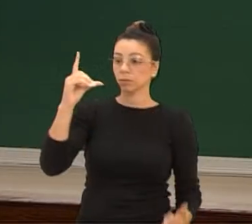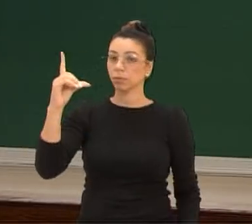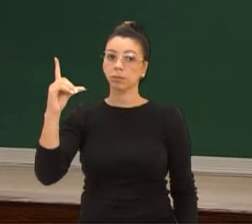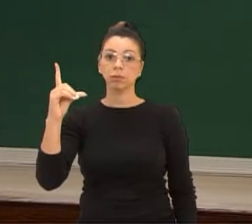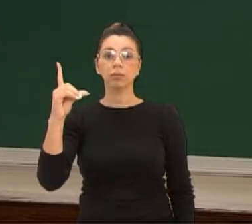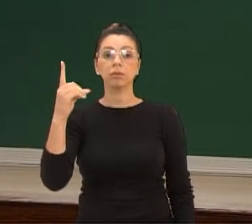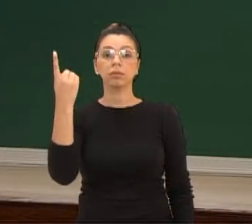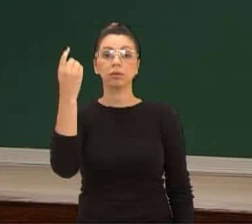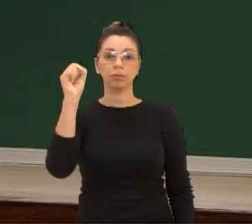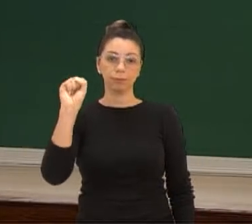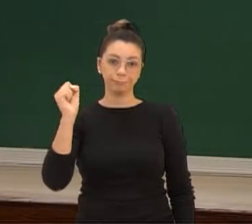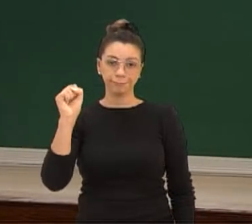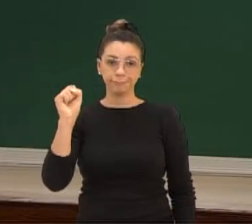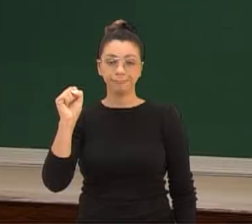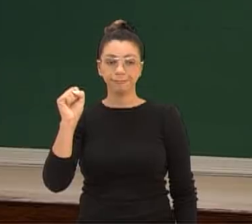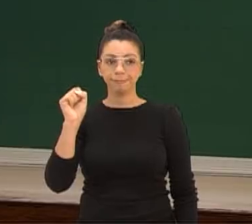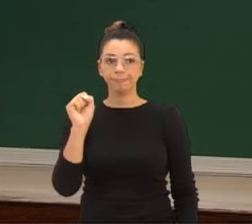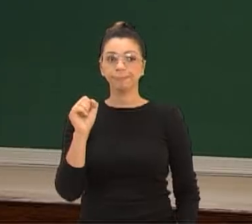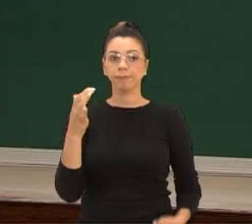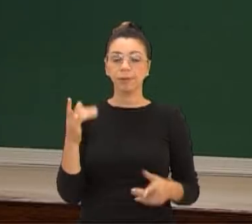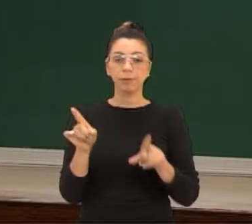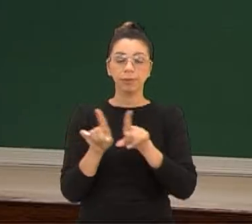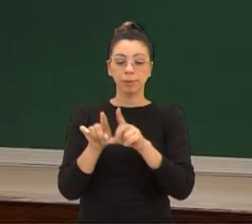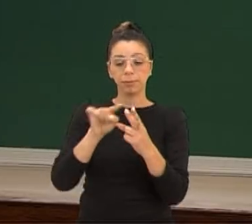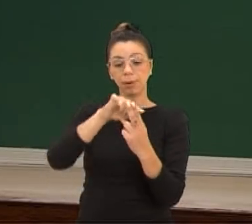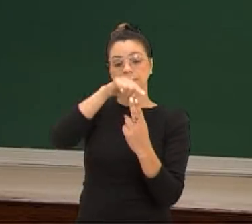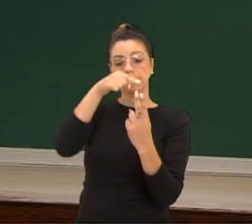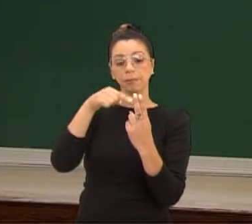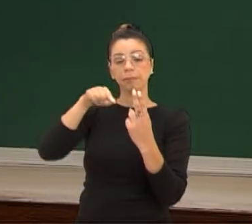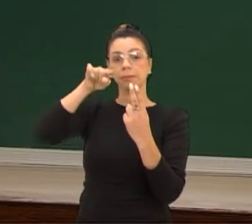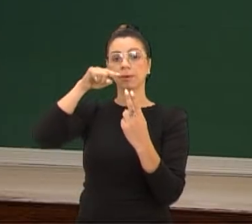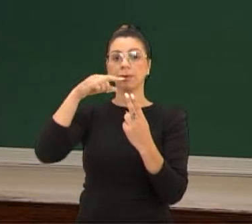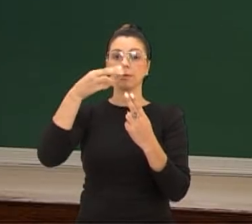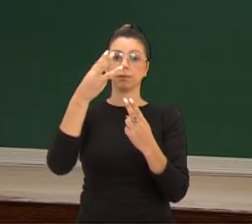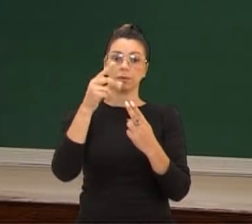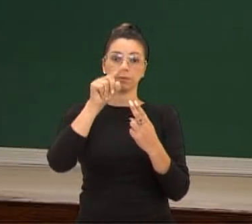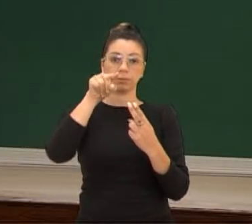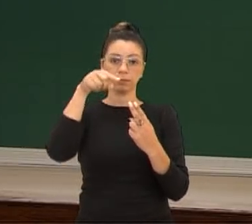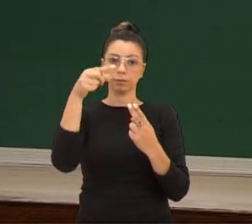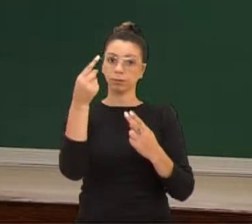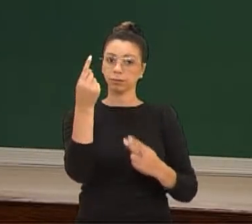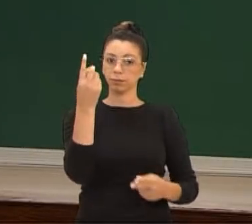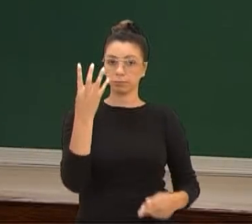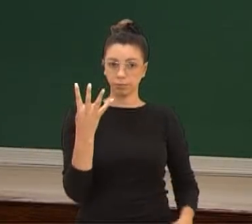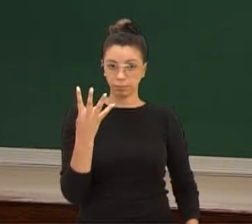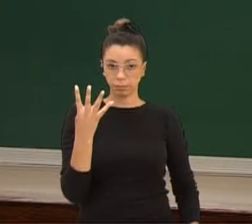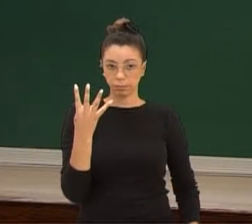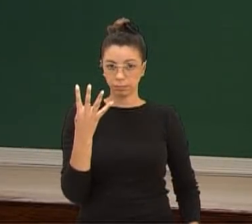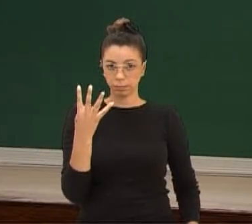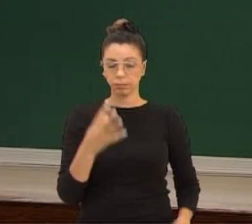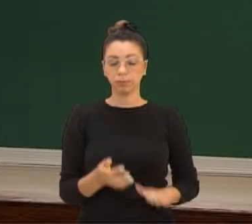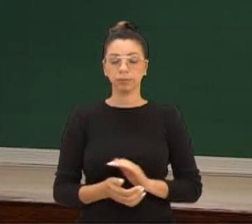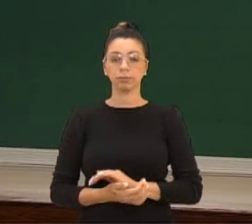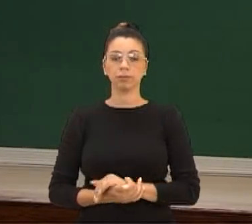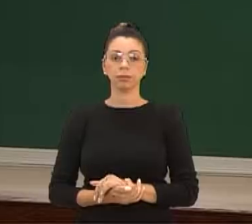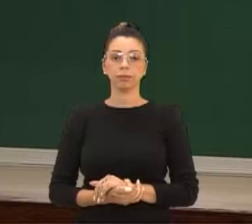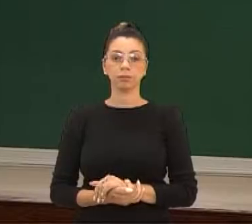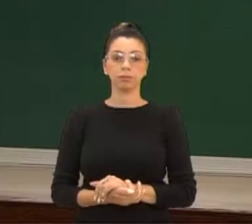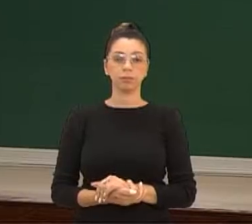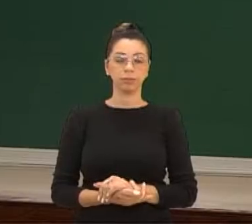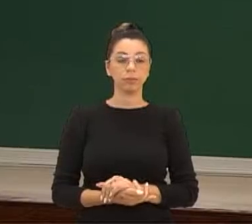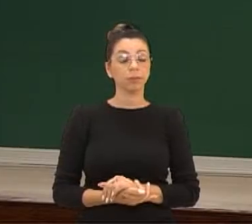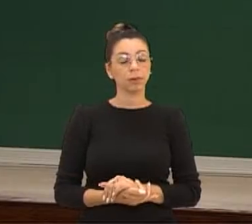por 18 e vamos substituir o π por 3,14, ok? Bom, em